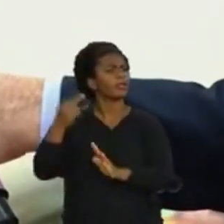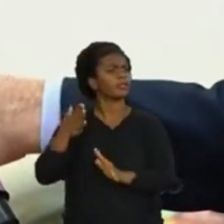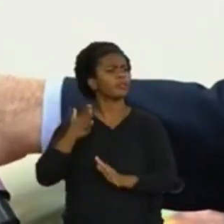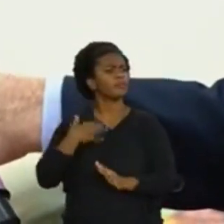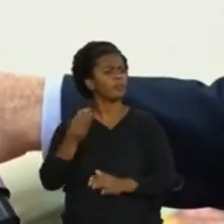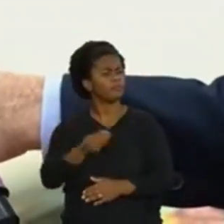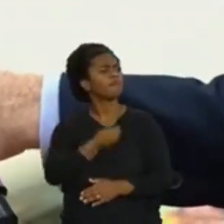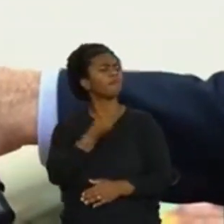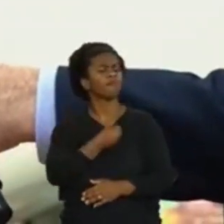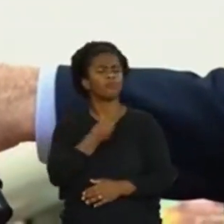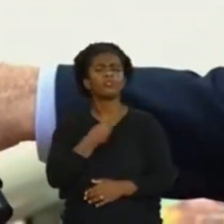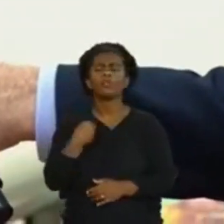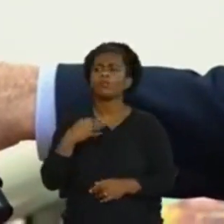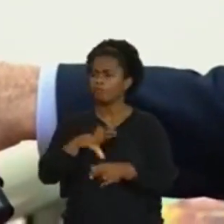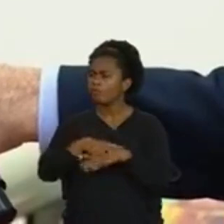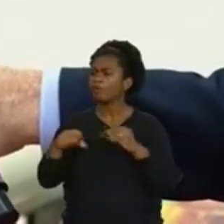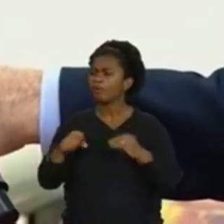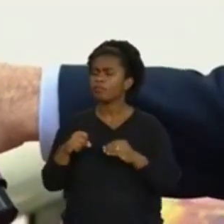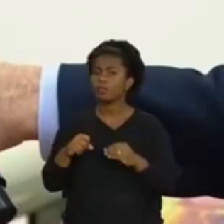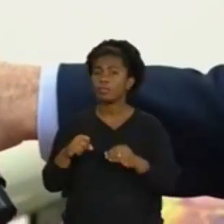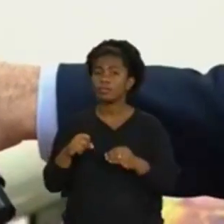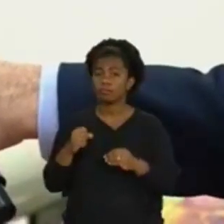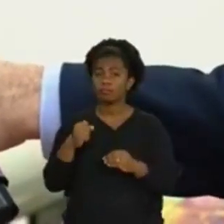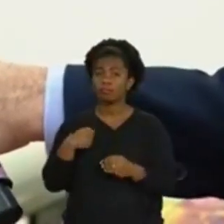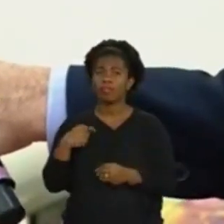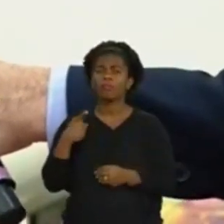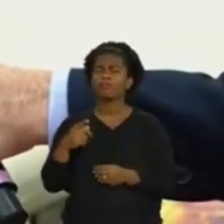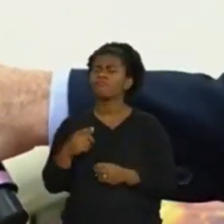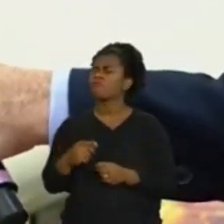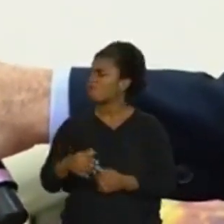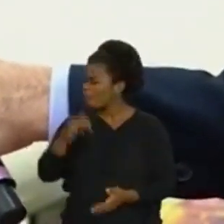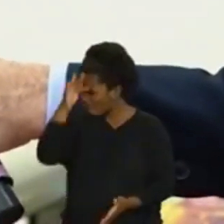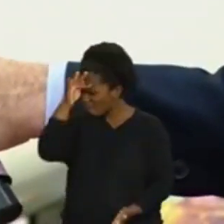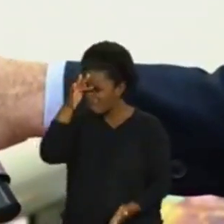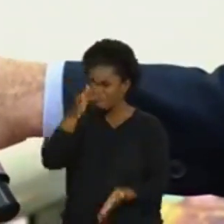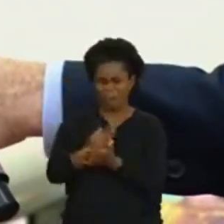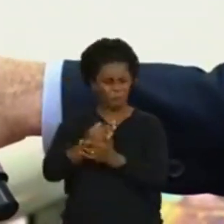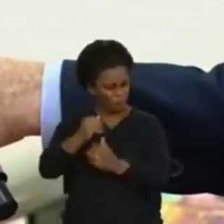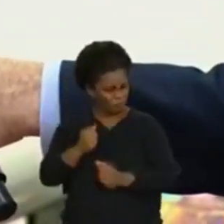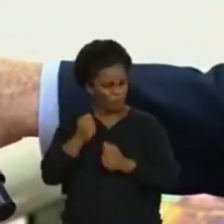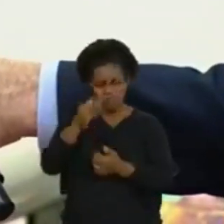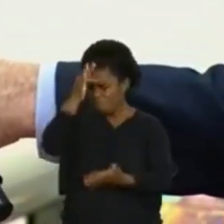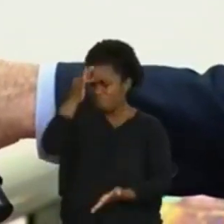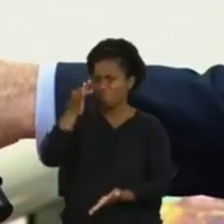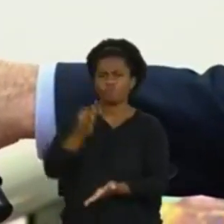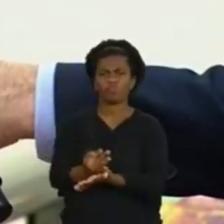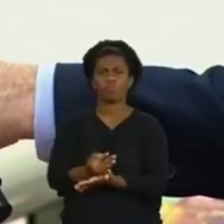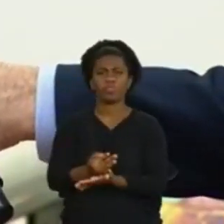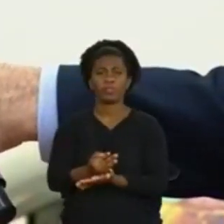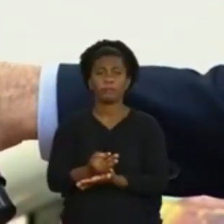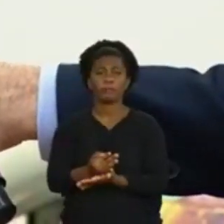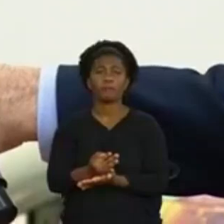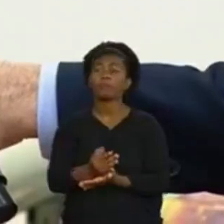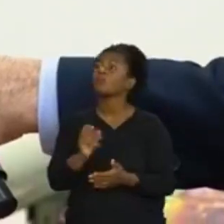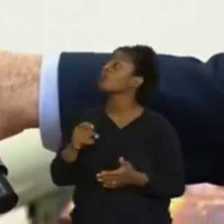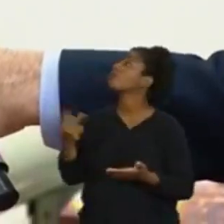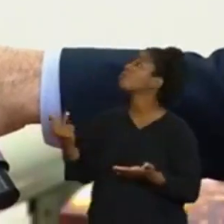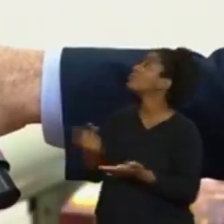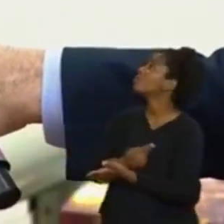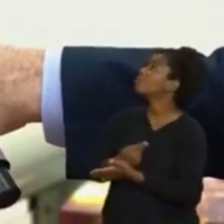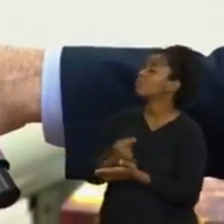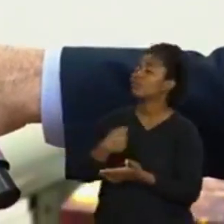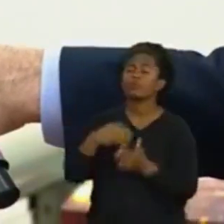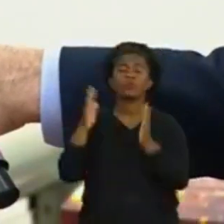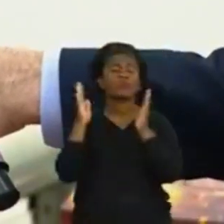curada. Aí parti para cima, fui para a fé. E aí? E falei com Deus,